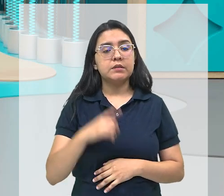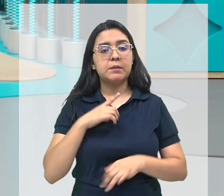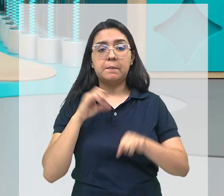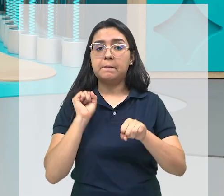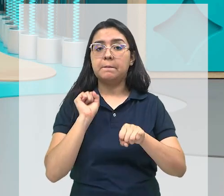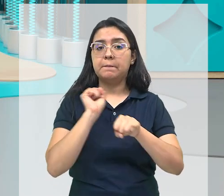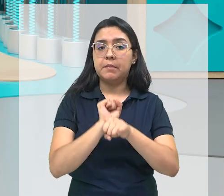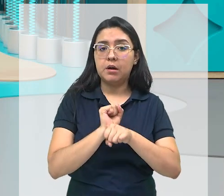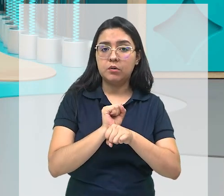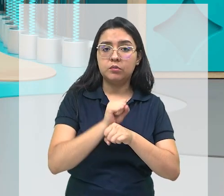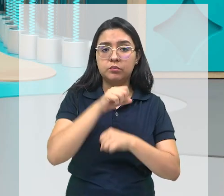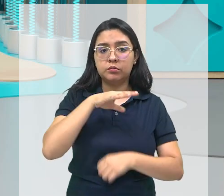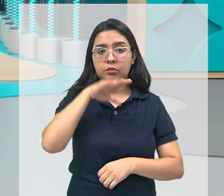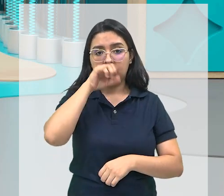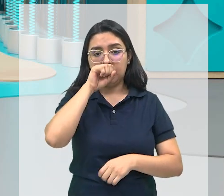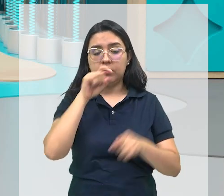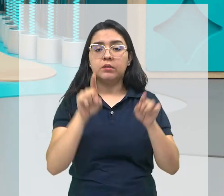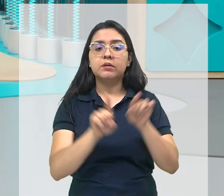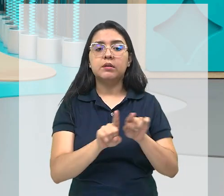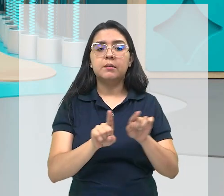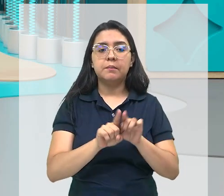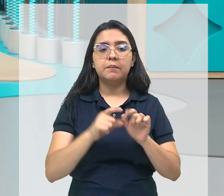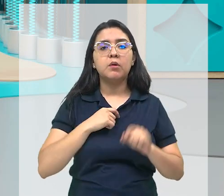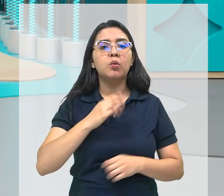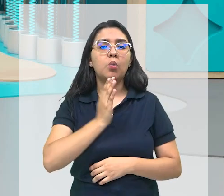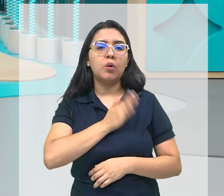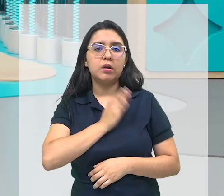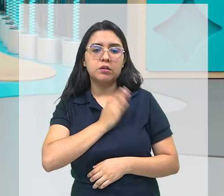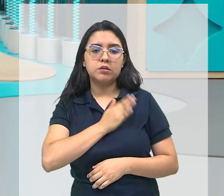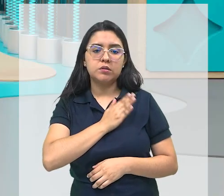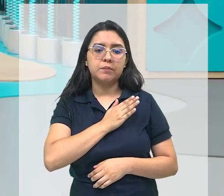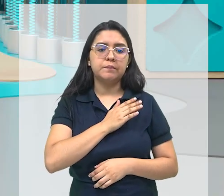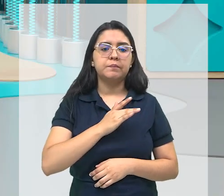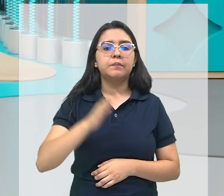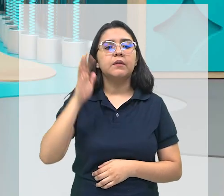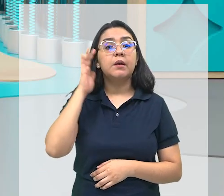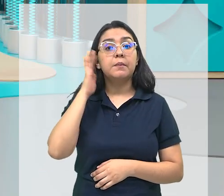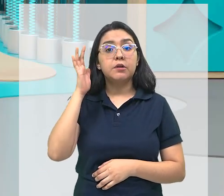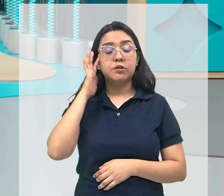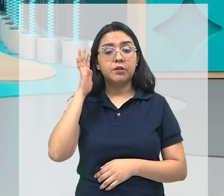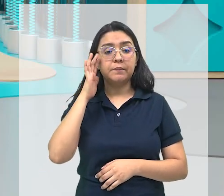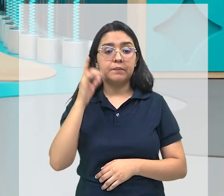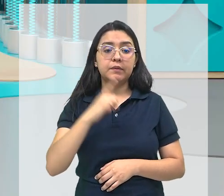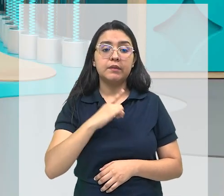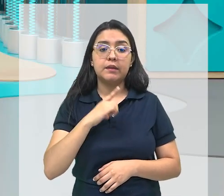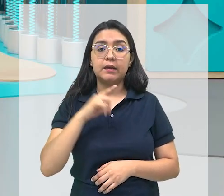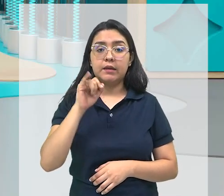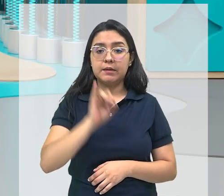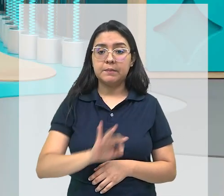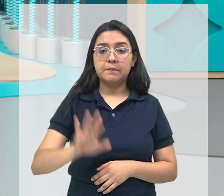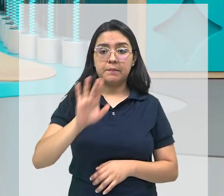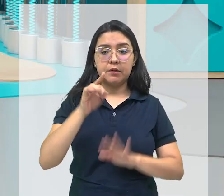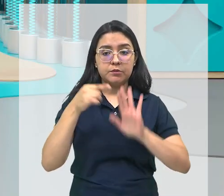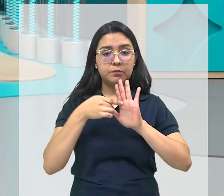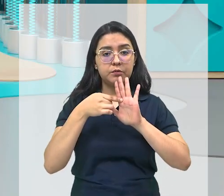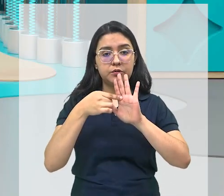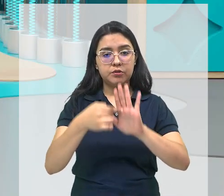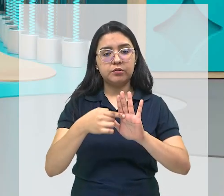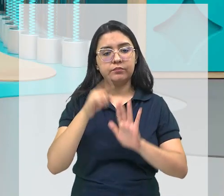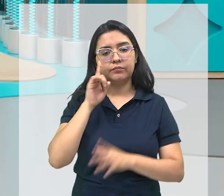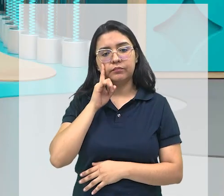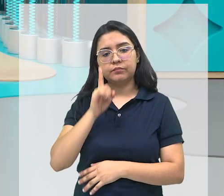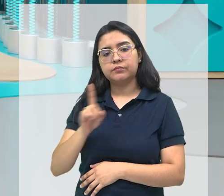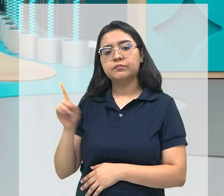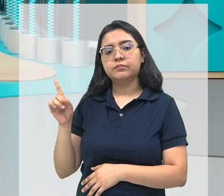parou, se ela tem pulsação. Como é que você vai fazer isso? Imagine o seguinte, ó, nós temos aqui nessa imagem mostrando